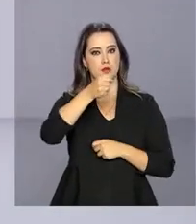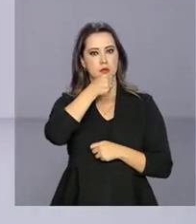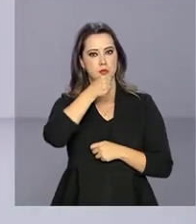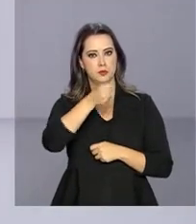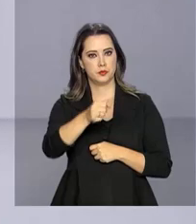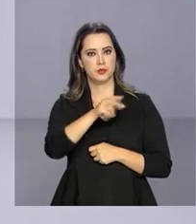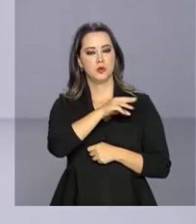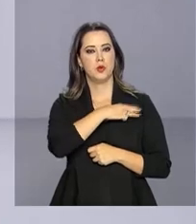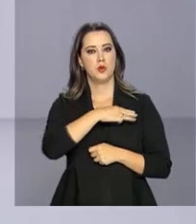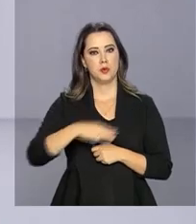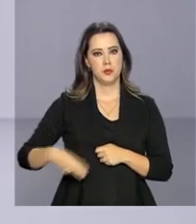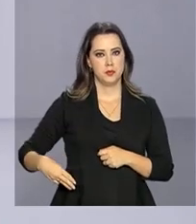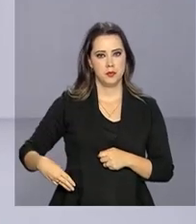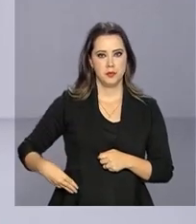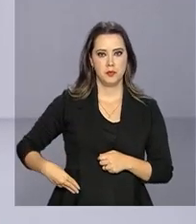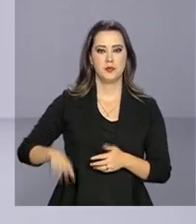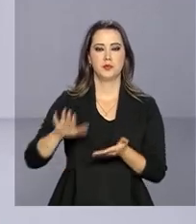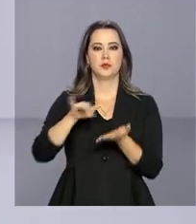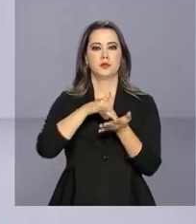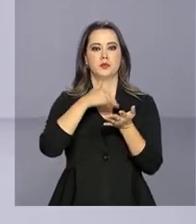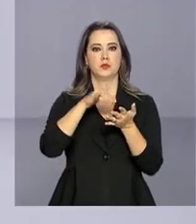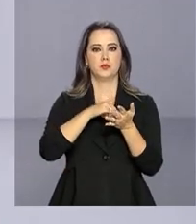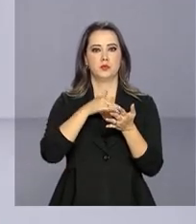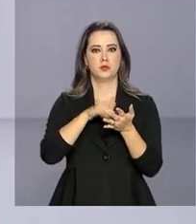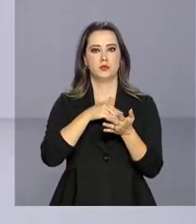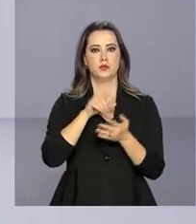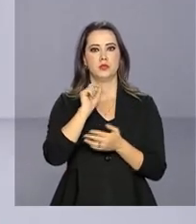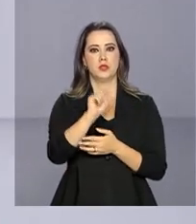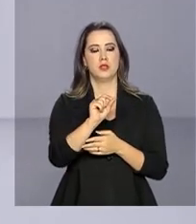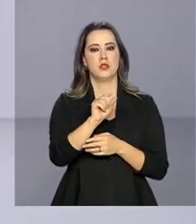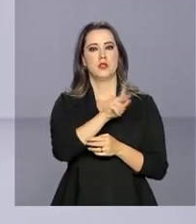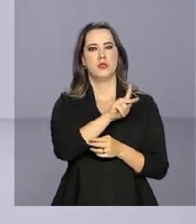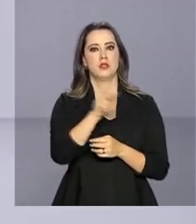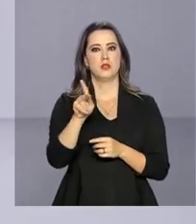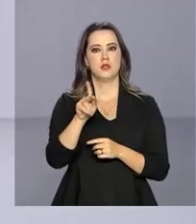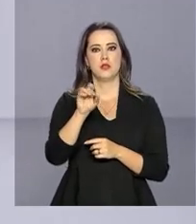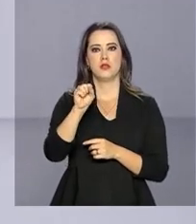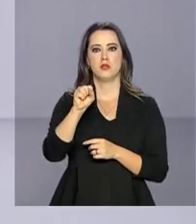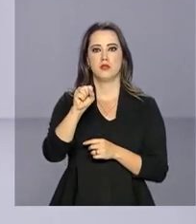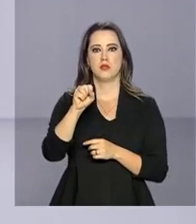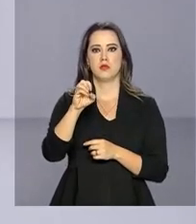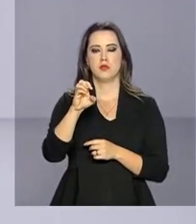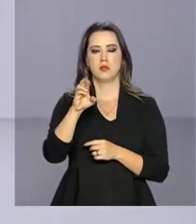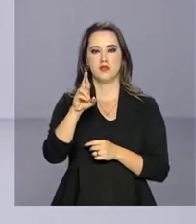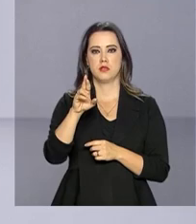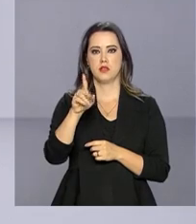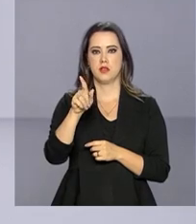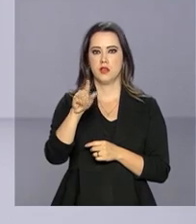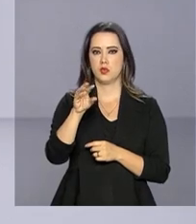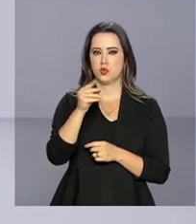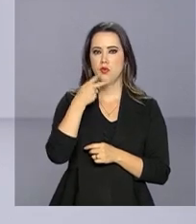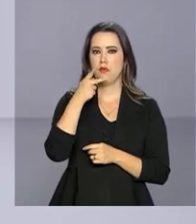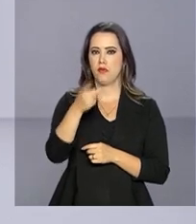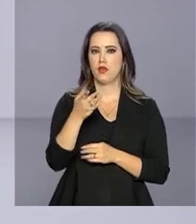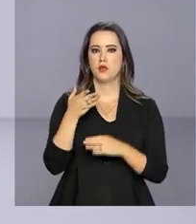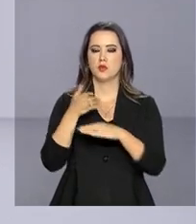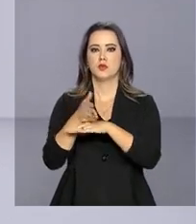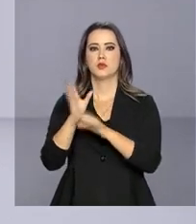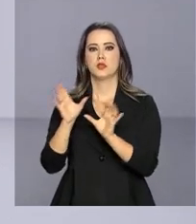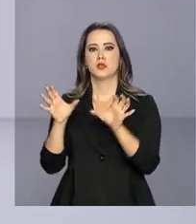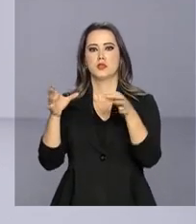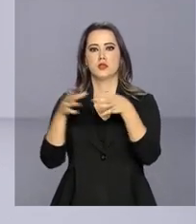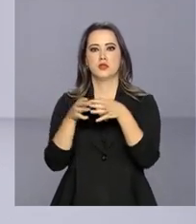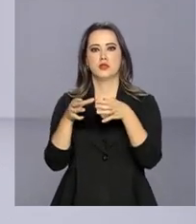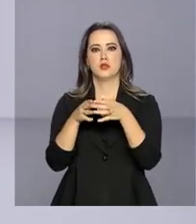o ministro-chefe do gabinete de segurança institucional da presidência sérgio e chegou em falou sobre a ida de técnicos